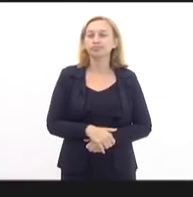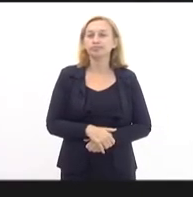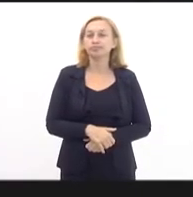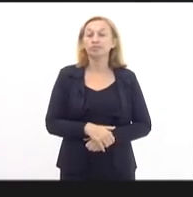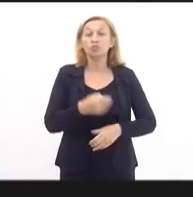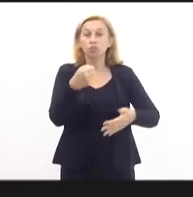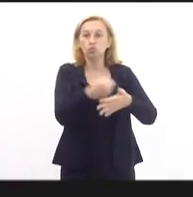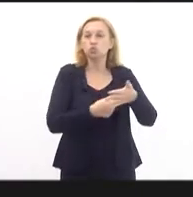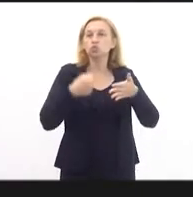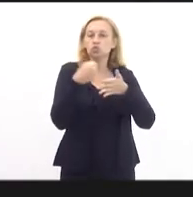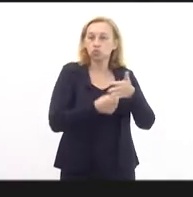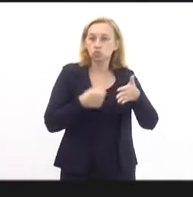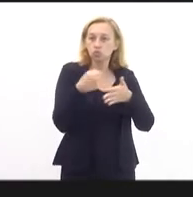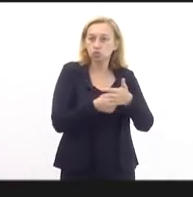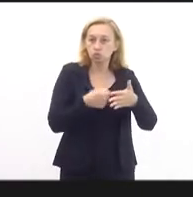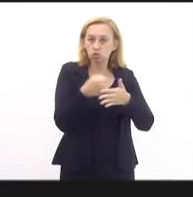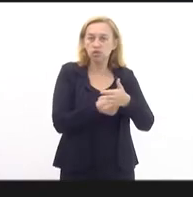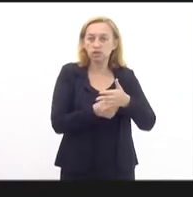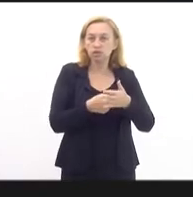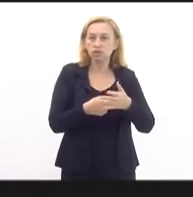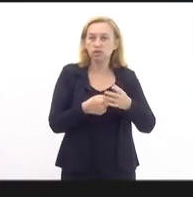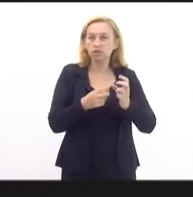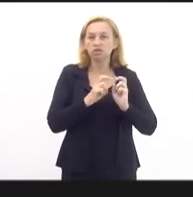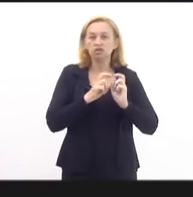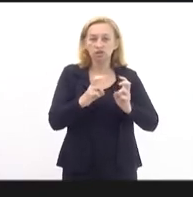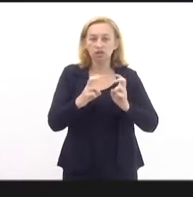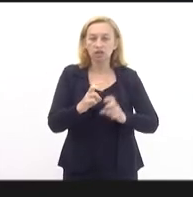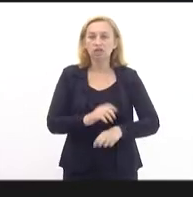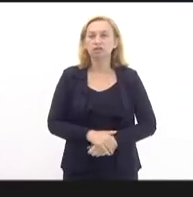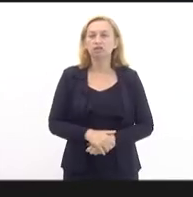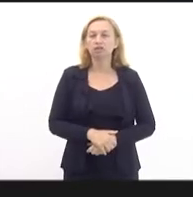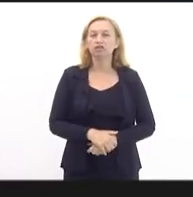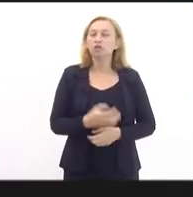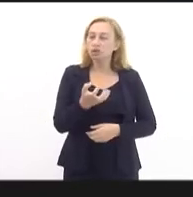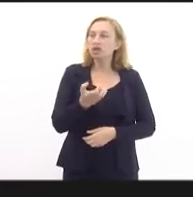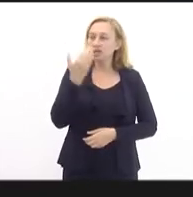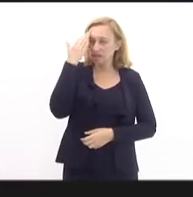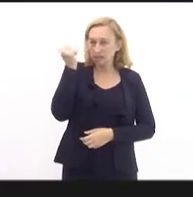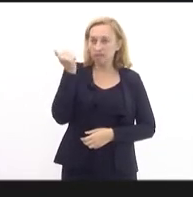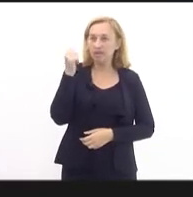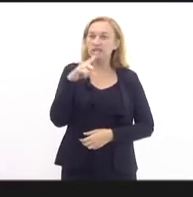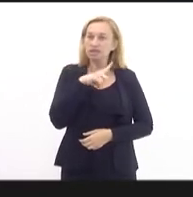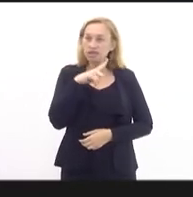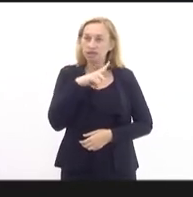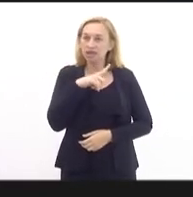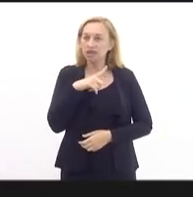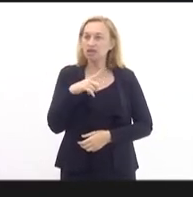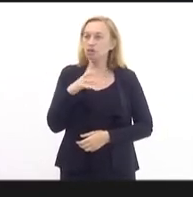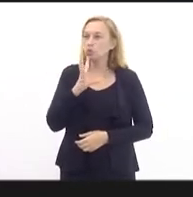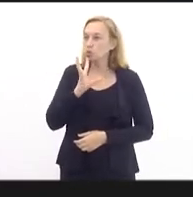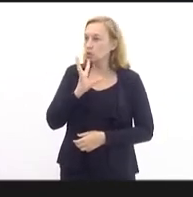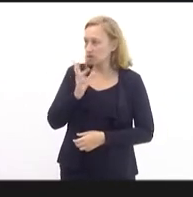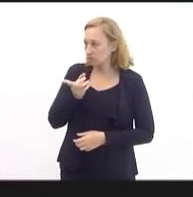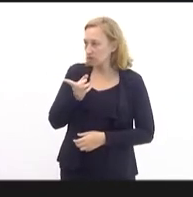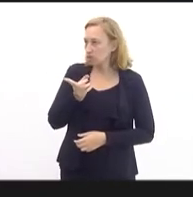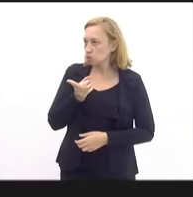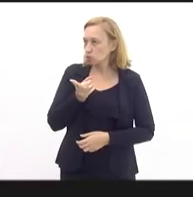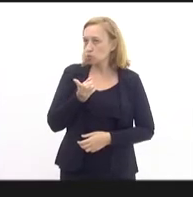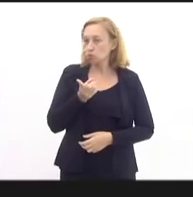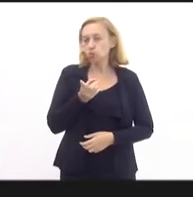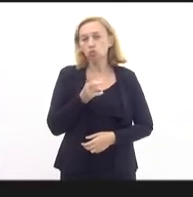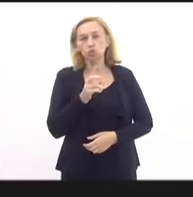de luta da Supervia. Eu queria saber se a senhora tem conhecimento, não